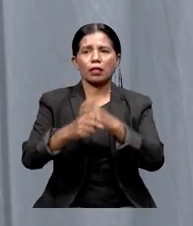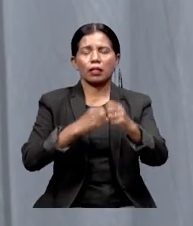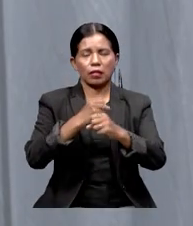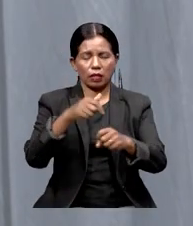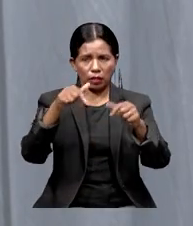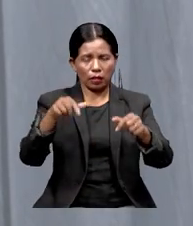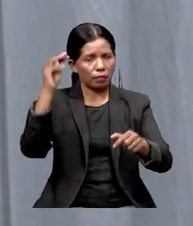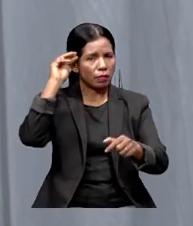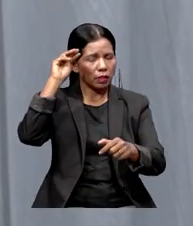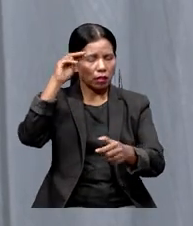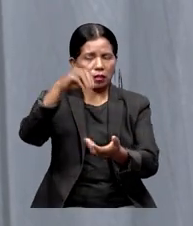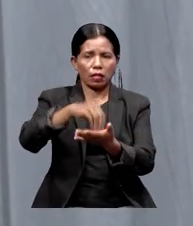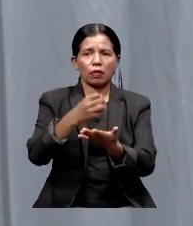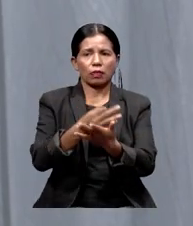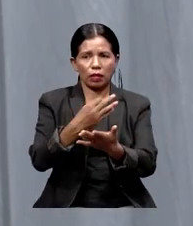Ministério da Octa Orça, mas bem tinha